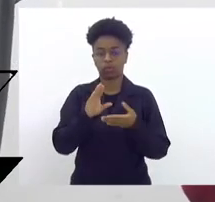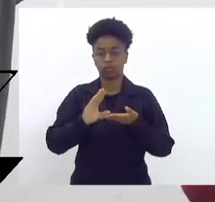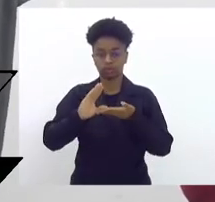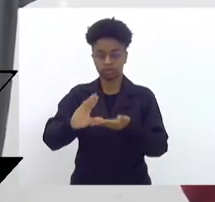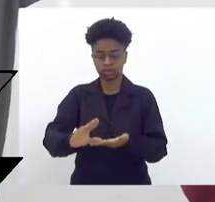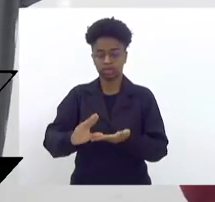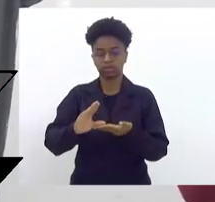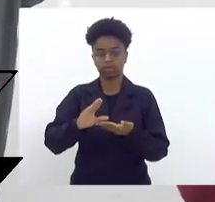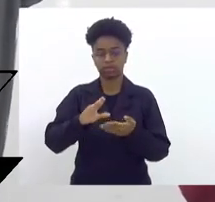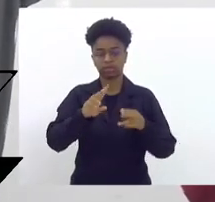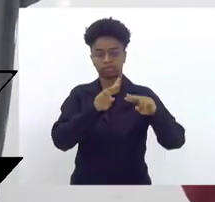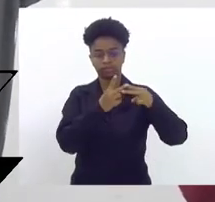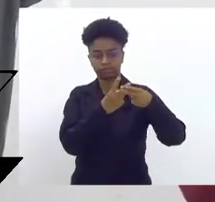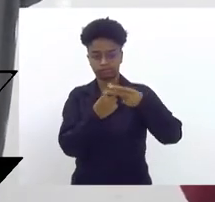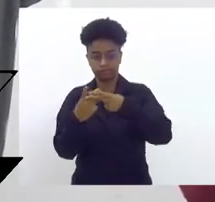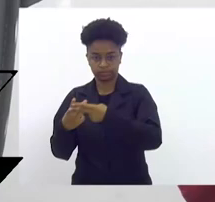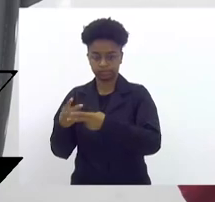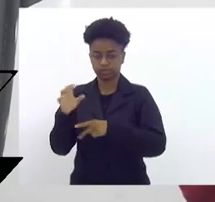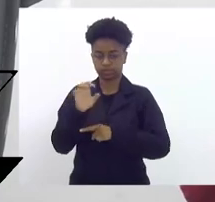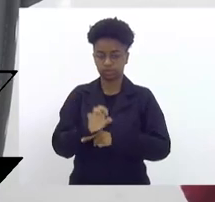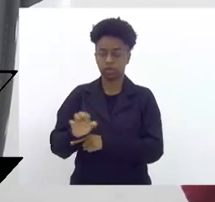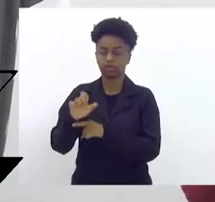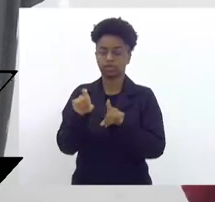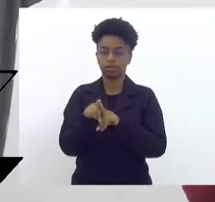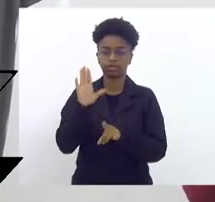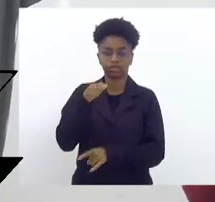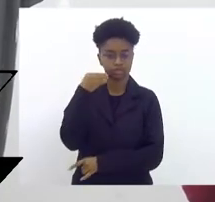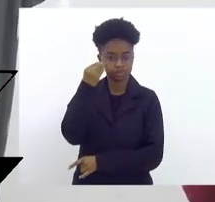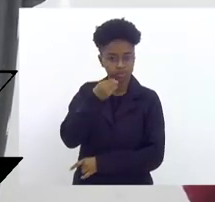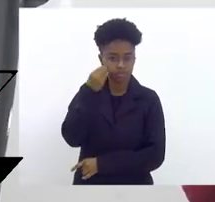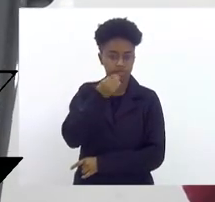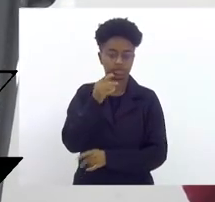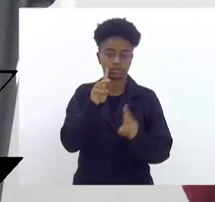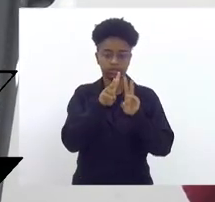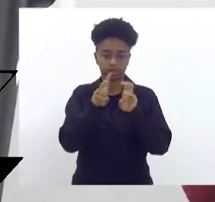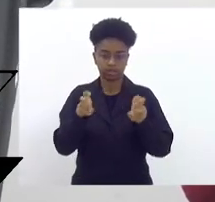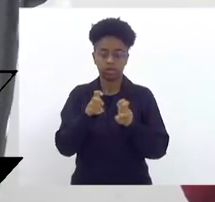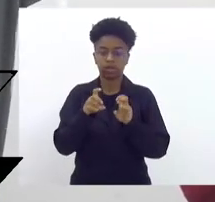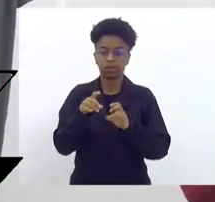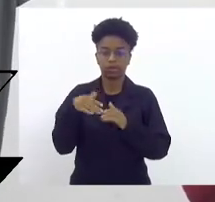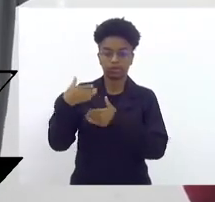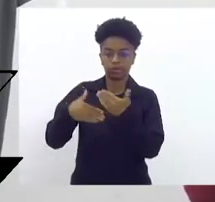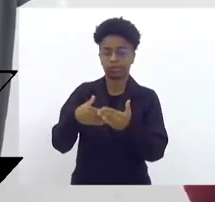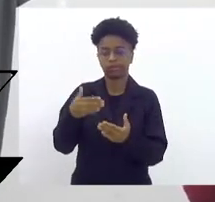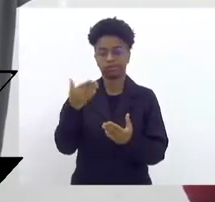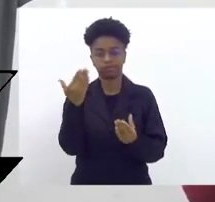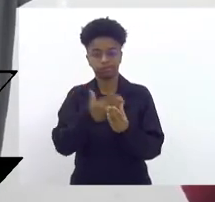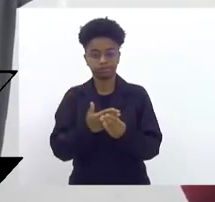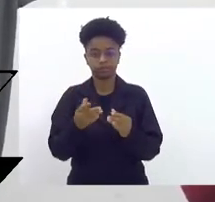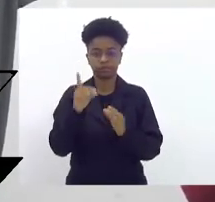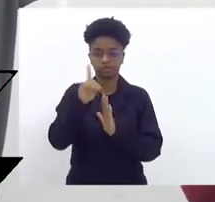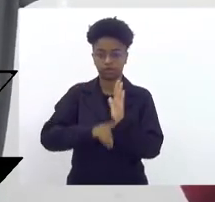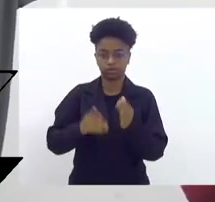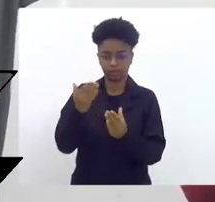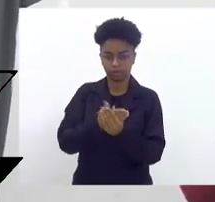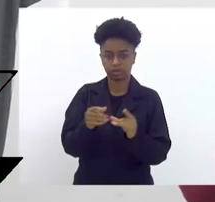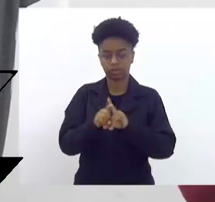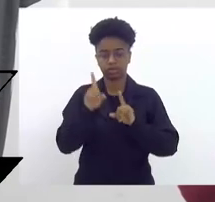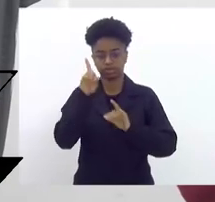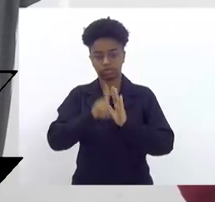estaduais ela possui experiência em temas relacionados a processo penal direito penal execução penal e direitos humanos